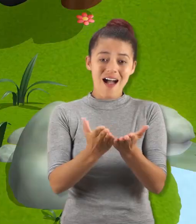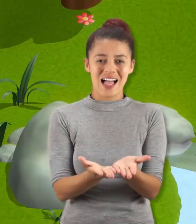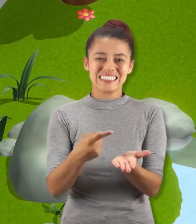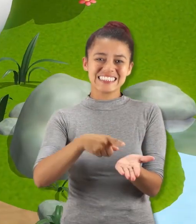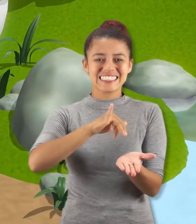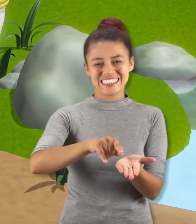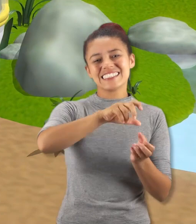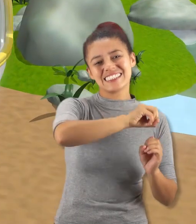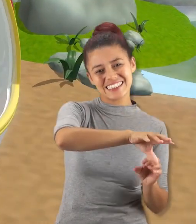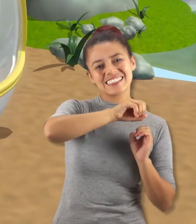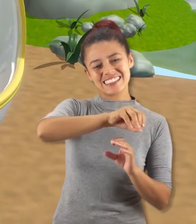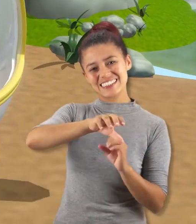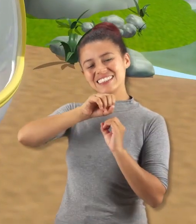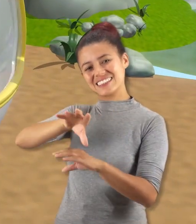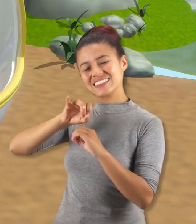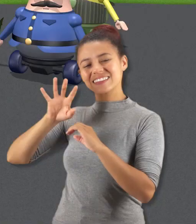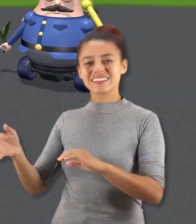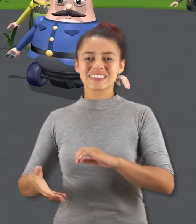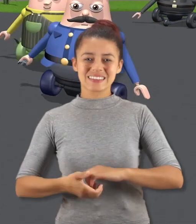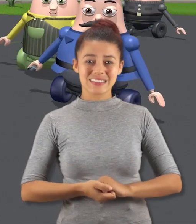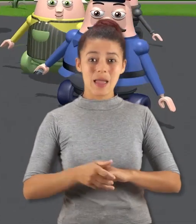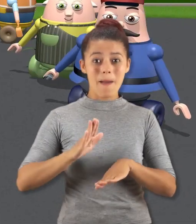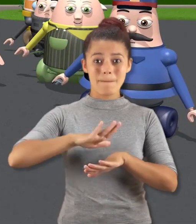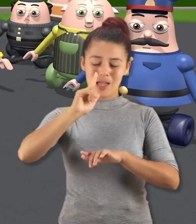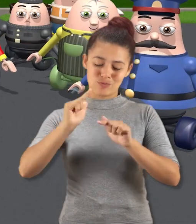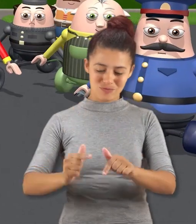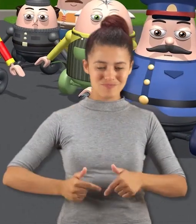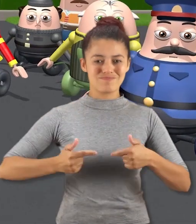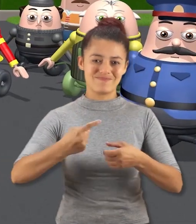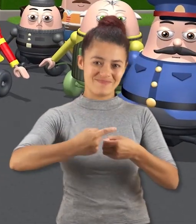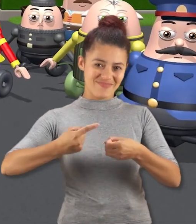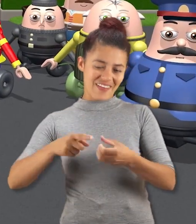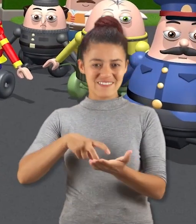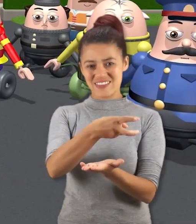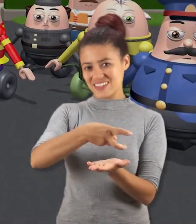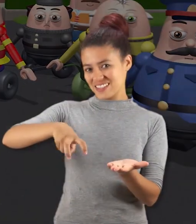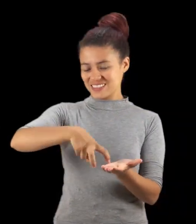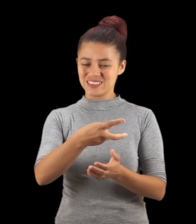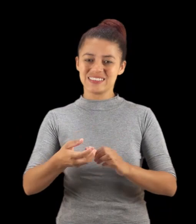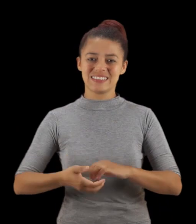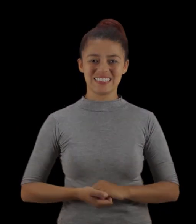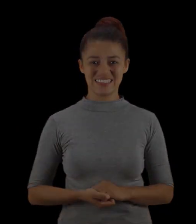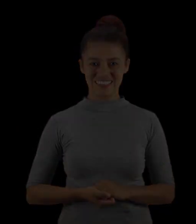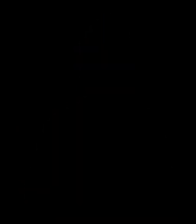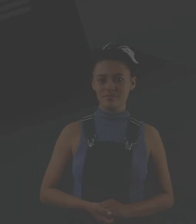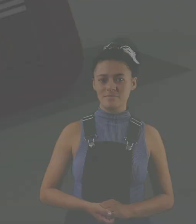ensinar. A vida vai ensinar. Mais uma aventura em Roller Peps.